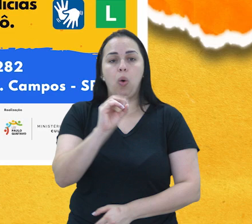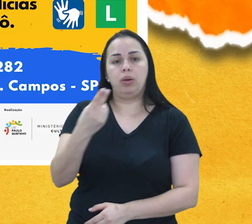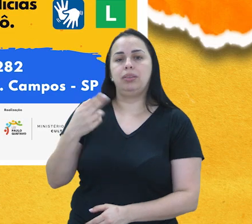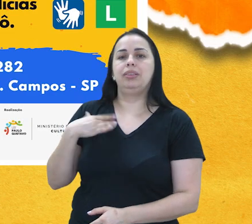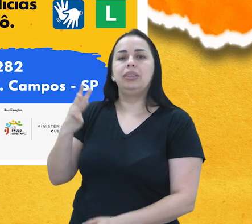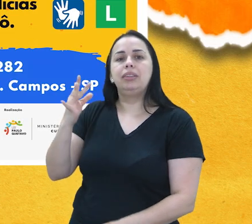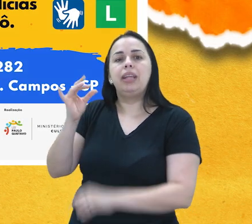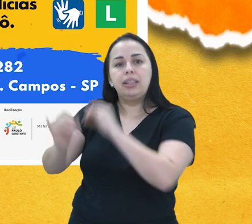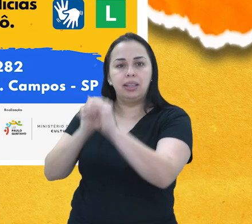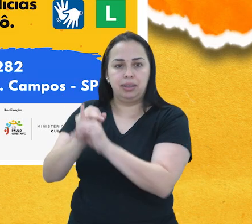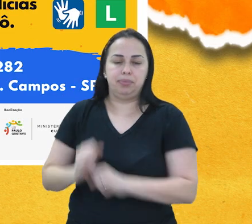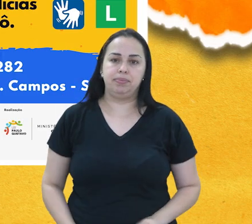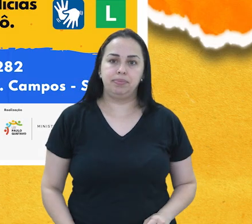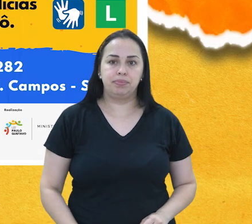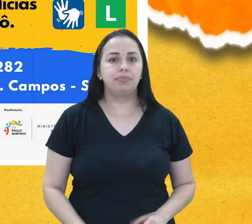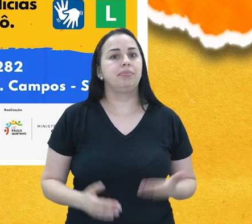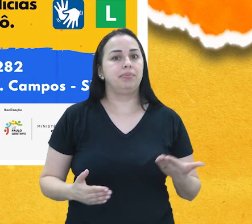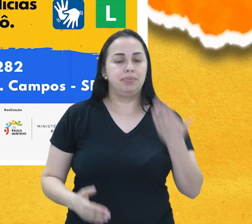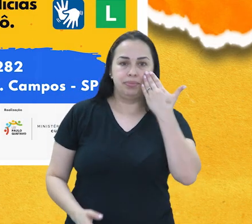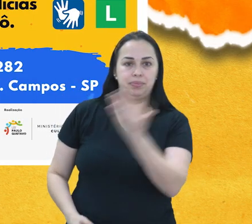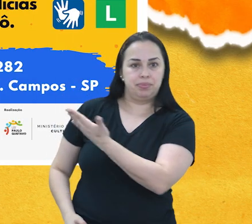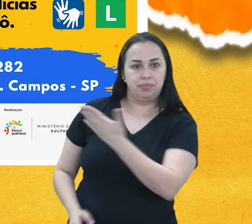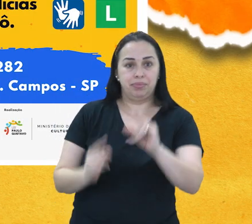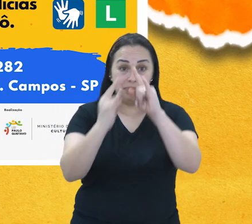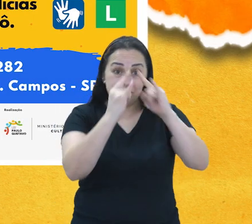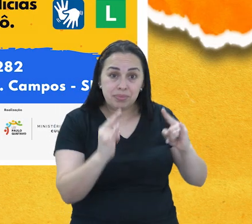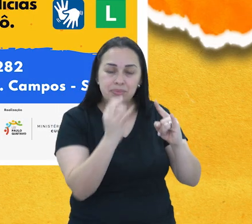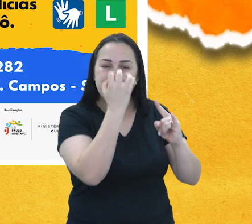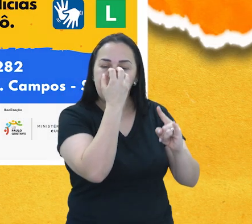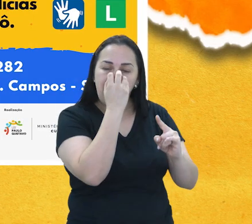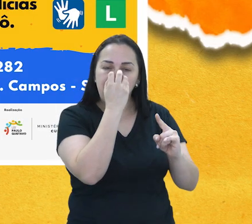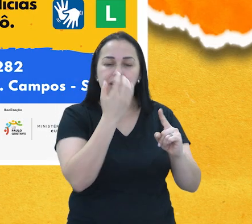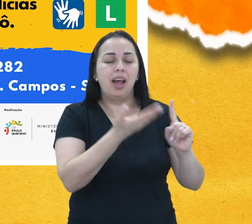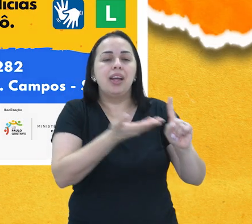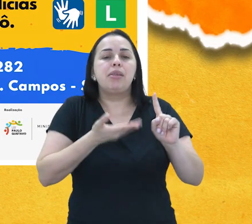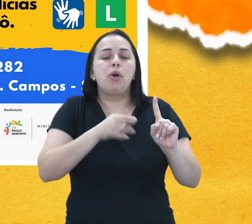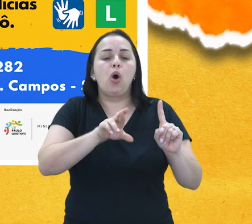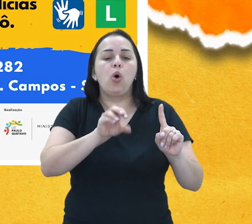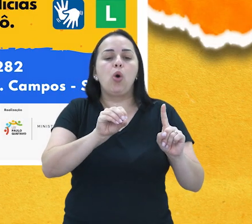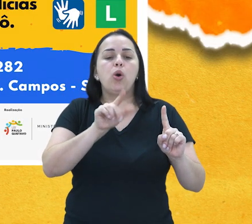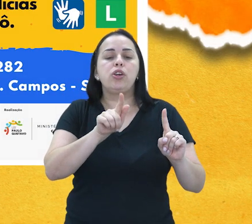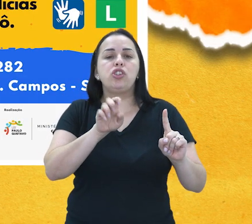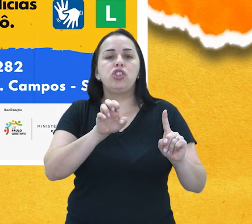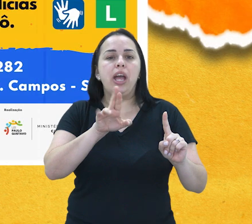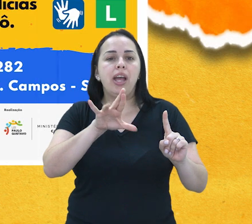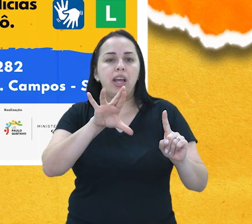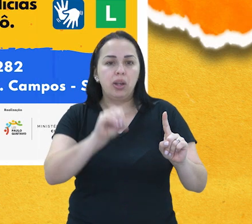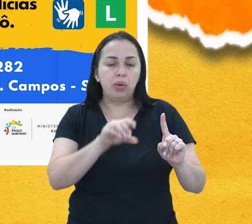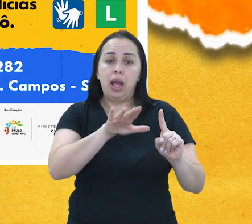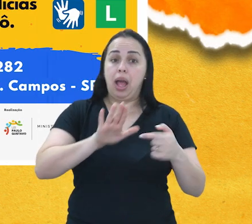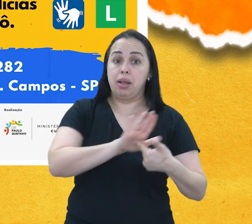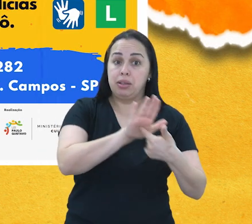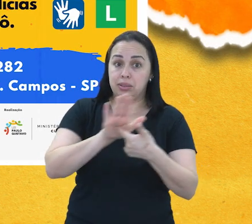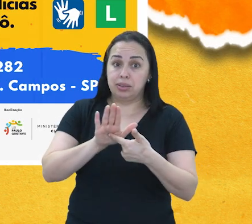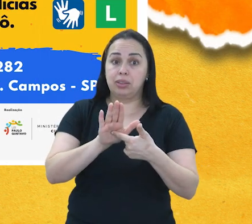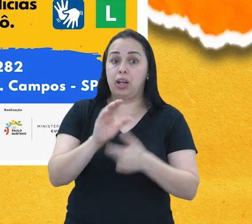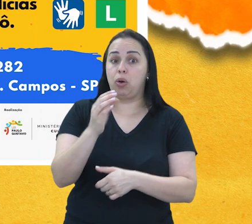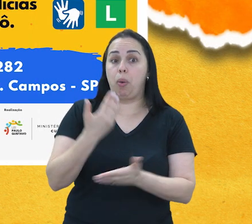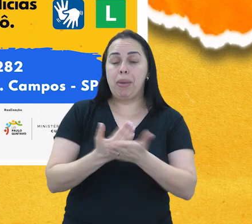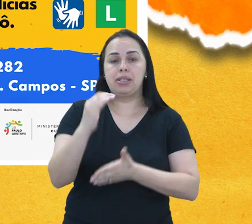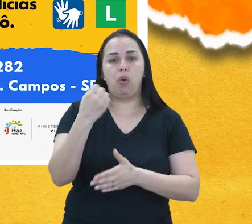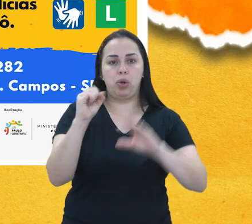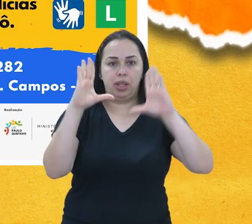no sábado, o Espaço Circo no Quintal recebe Rogério Piva, com o espetáculo A Vida de um Saltimbanco. A apresentação